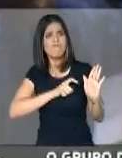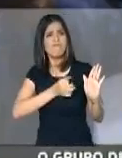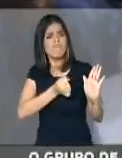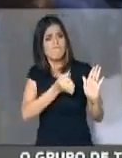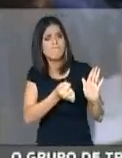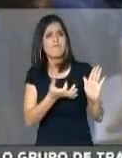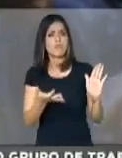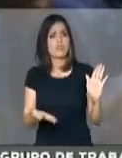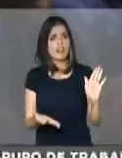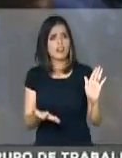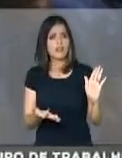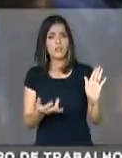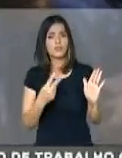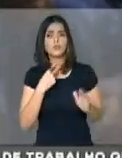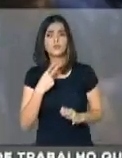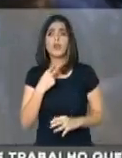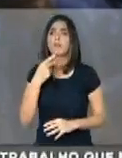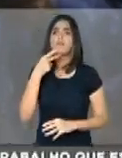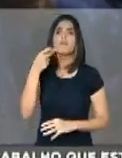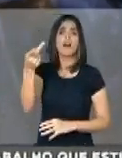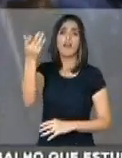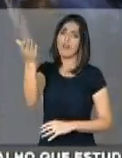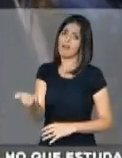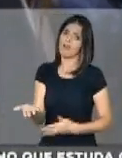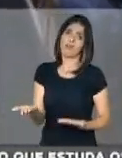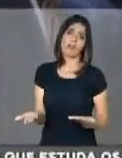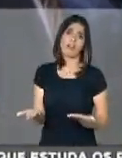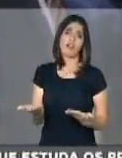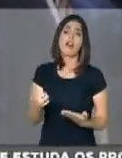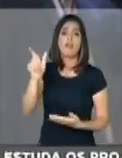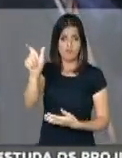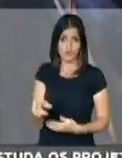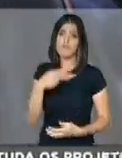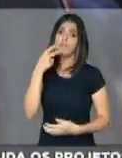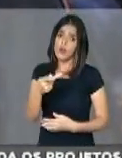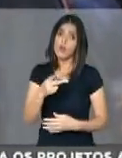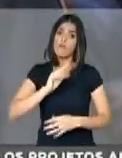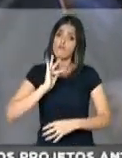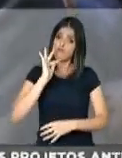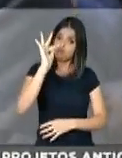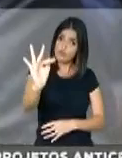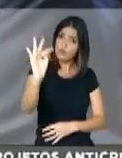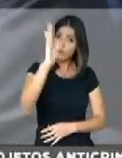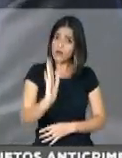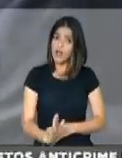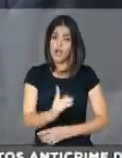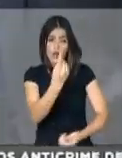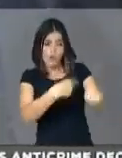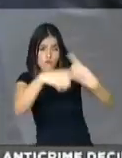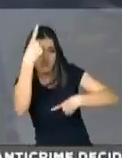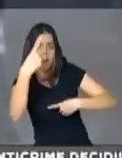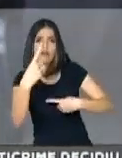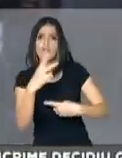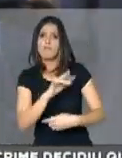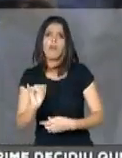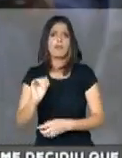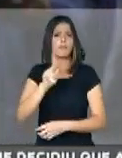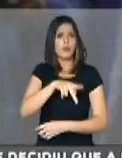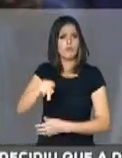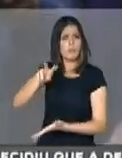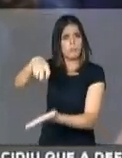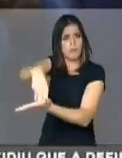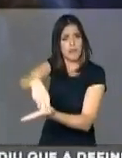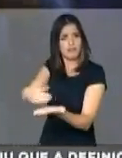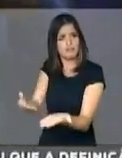cruel não dá pra falar com vossa excelência falou na construção do futuro de um país penalizando os educadores dessa maneira